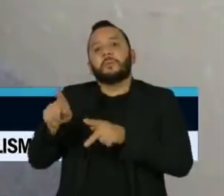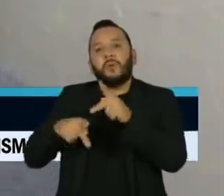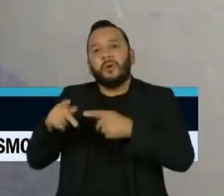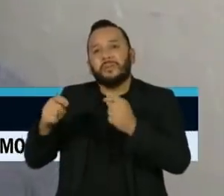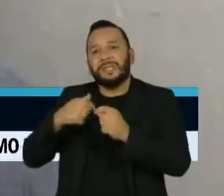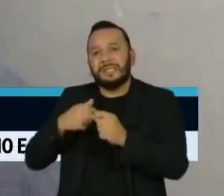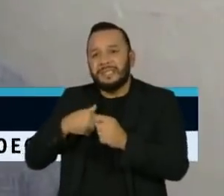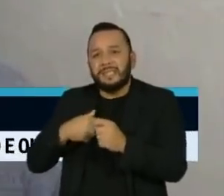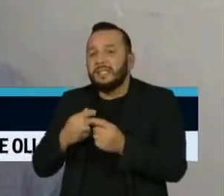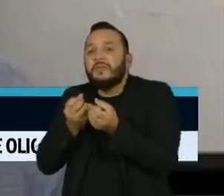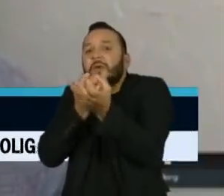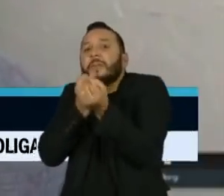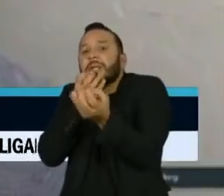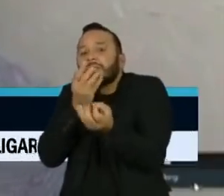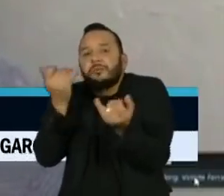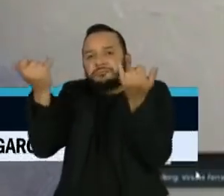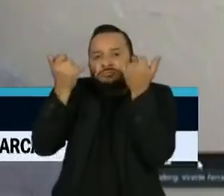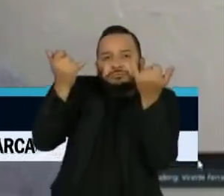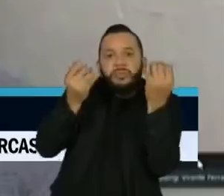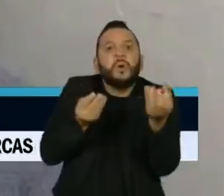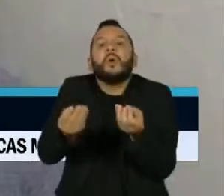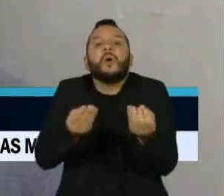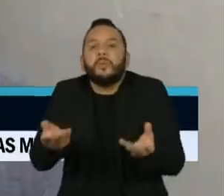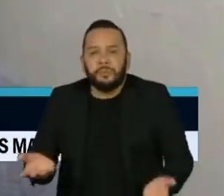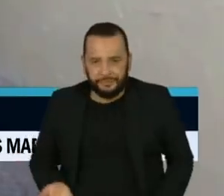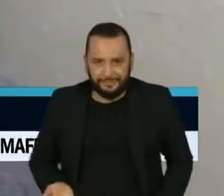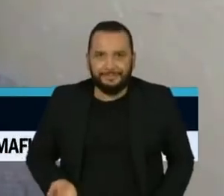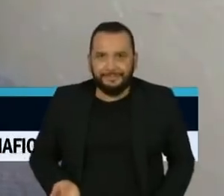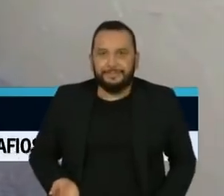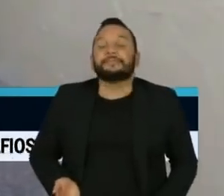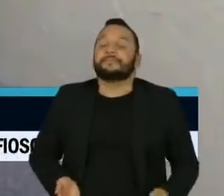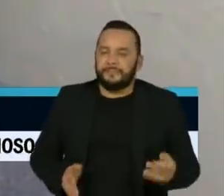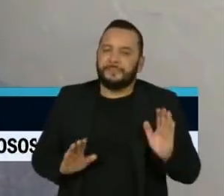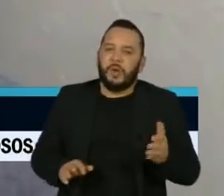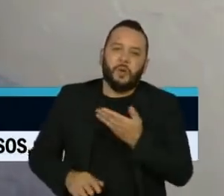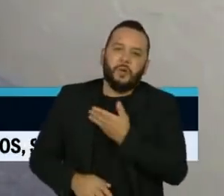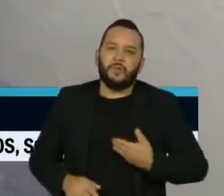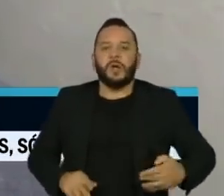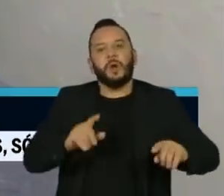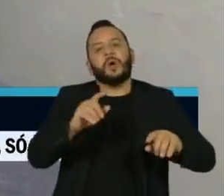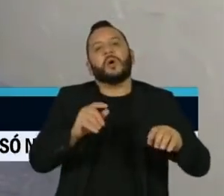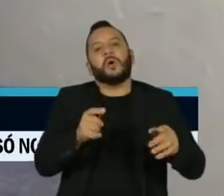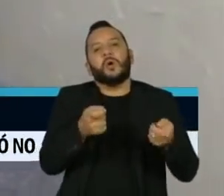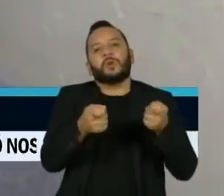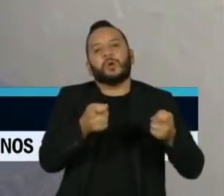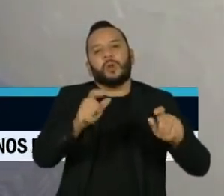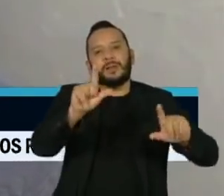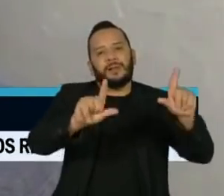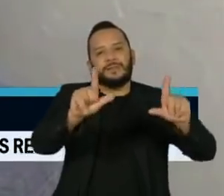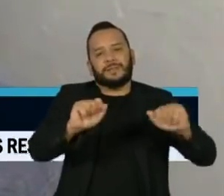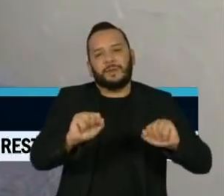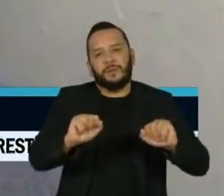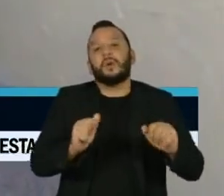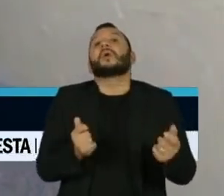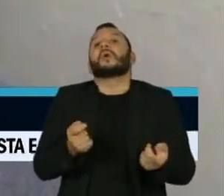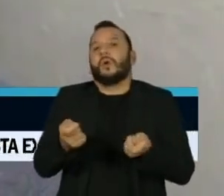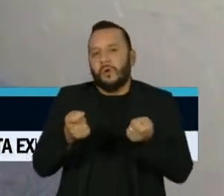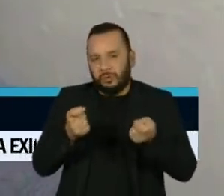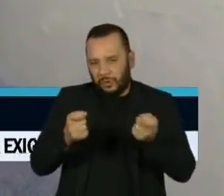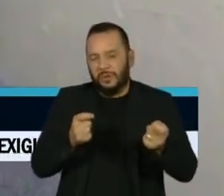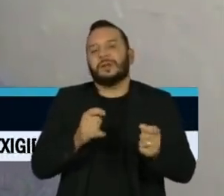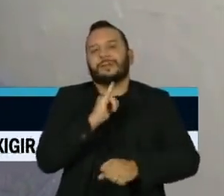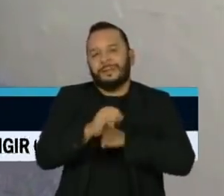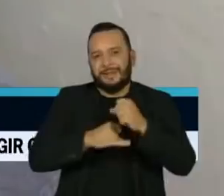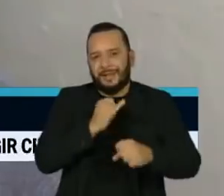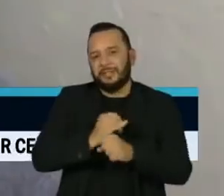estado tem o controle dos grandes meios dos grandes canais de televisão mas é um controle da internet é algo muito mais